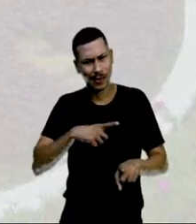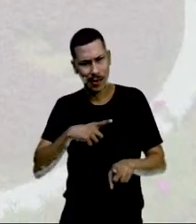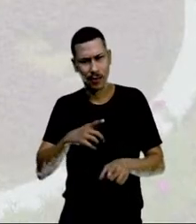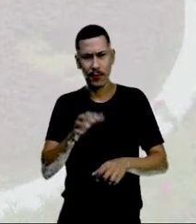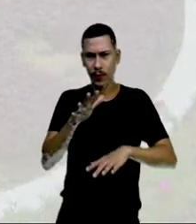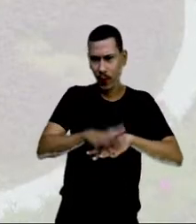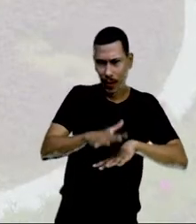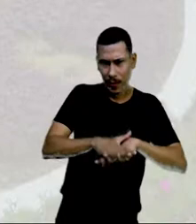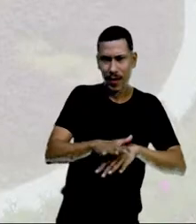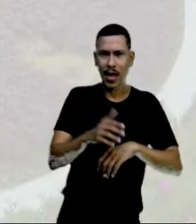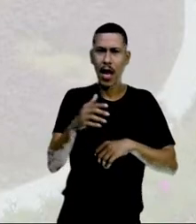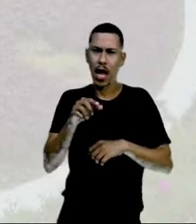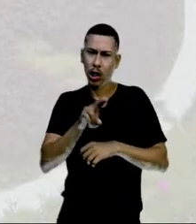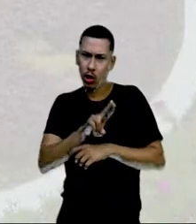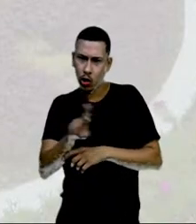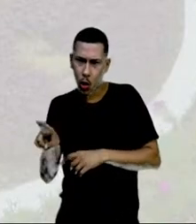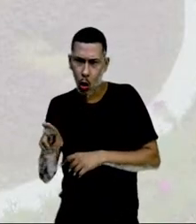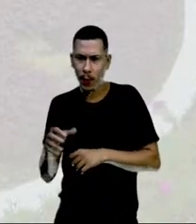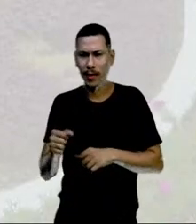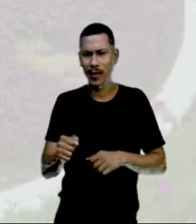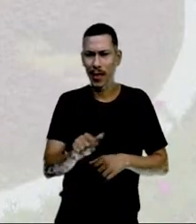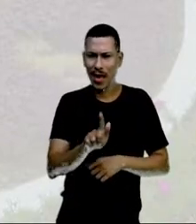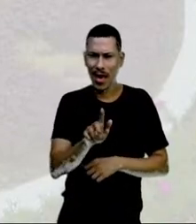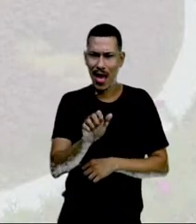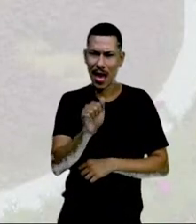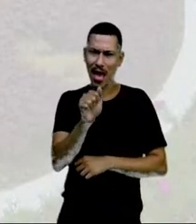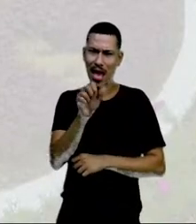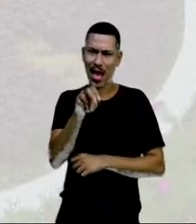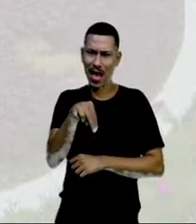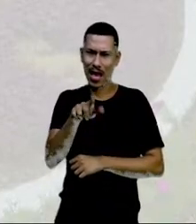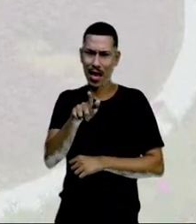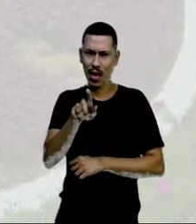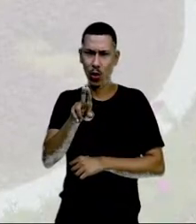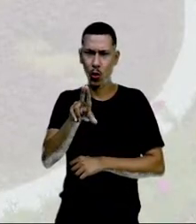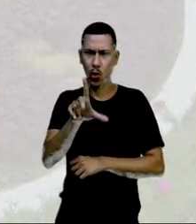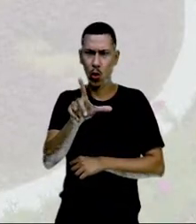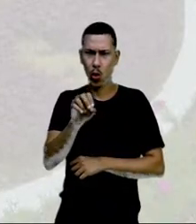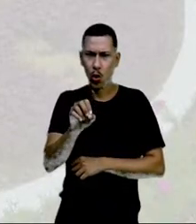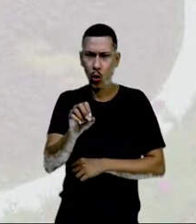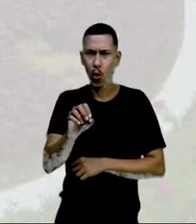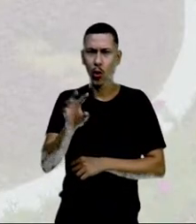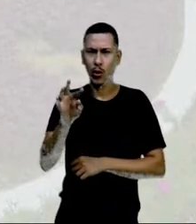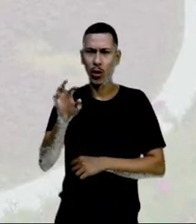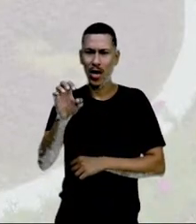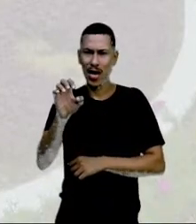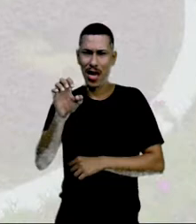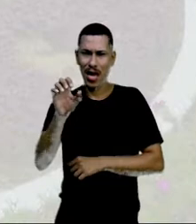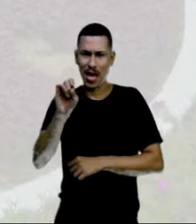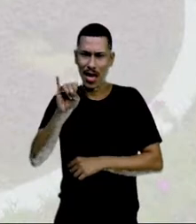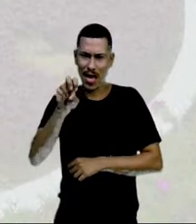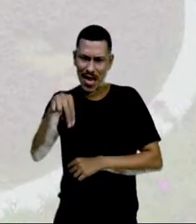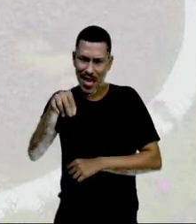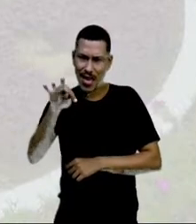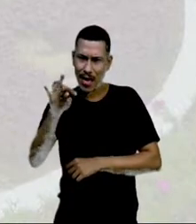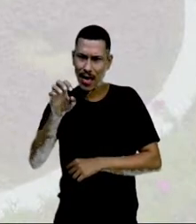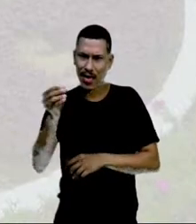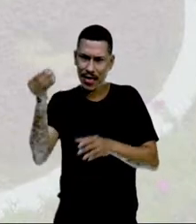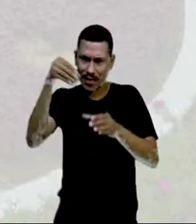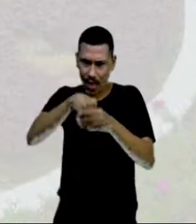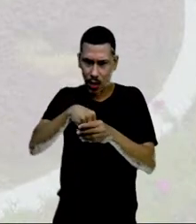de esse ângulo de ângulo interno, tá bom? E esse ângulo, ângulo externo, ângulo que for